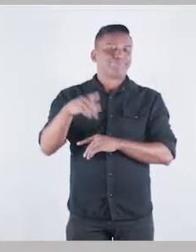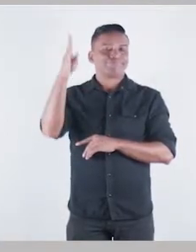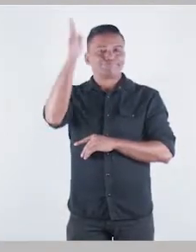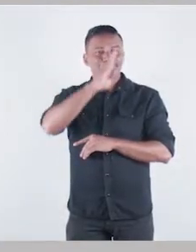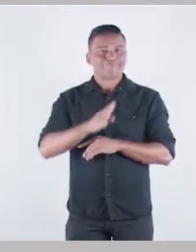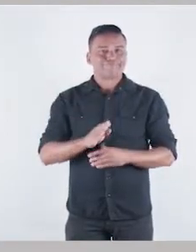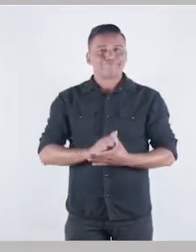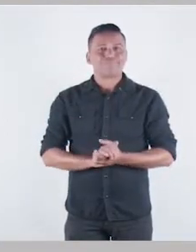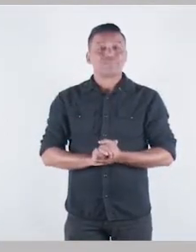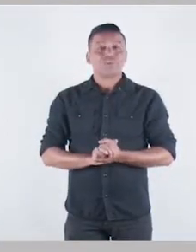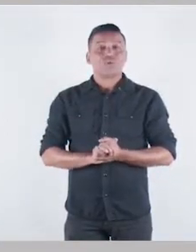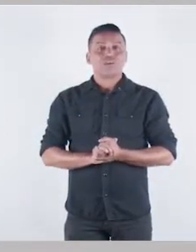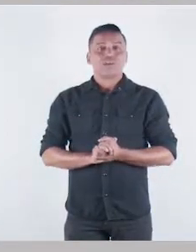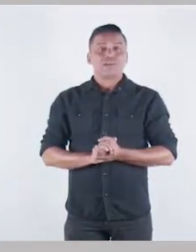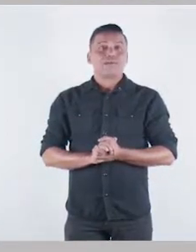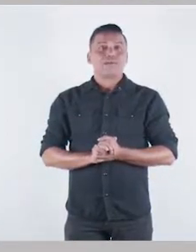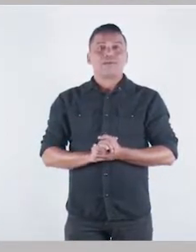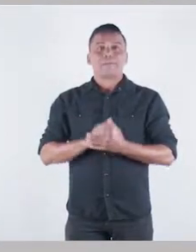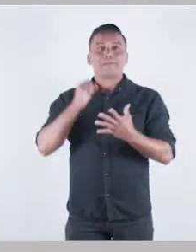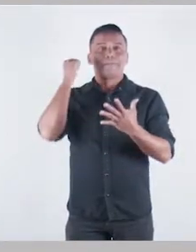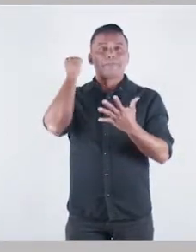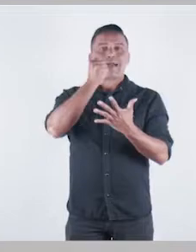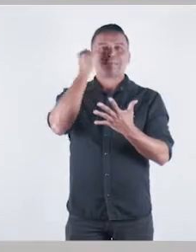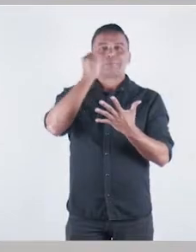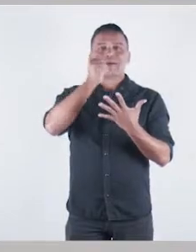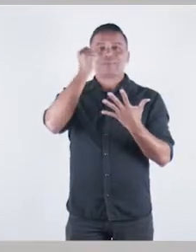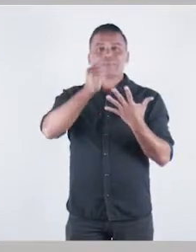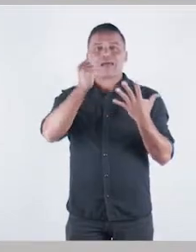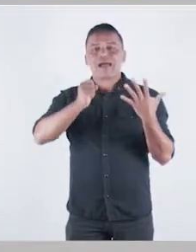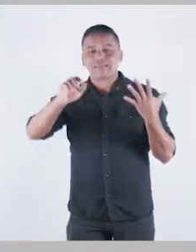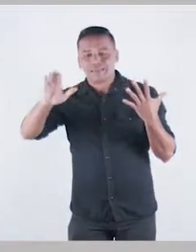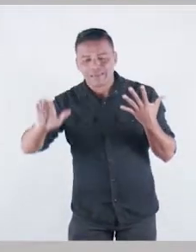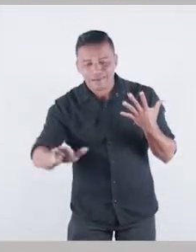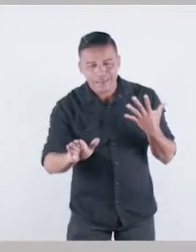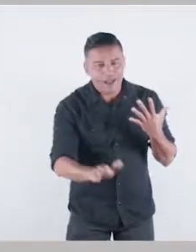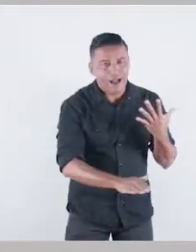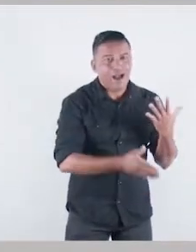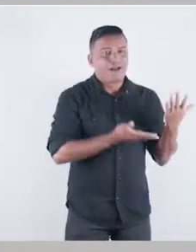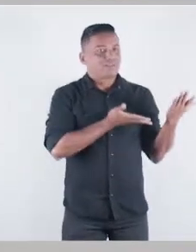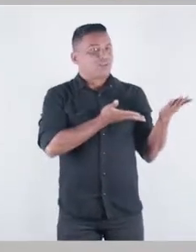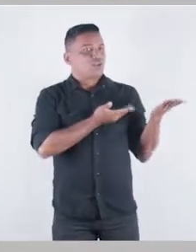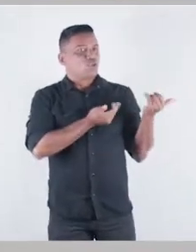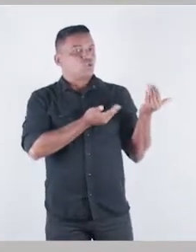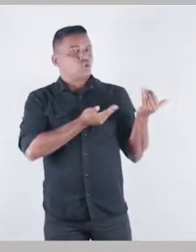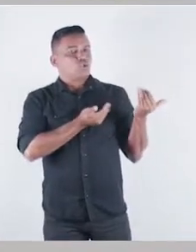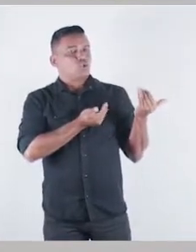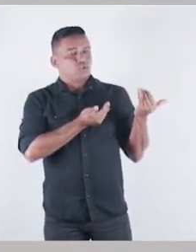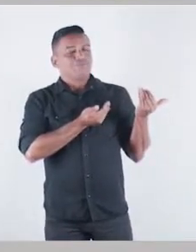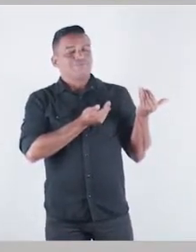o extermínio de crianças e adolescentes, mas